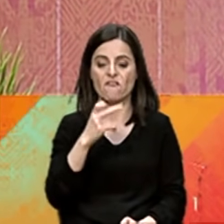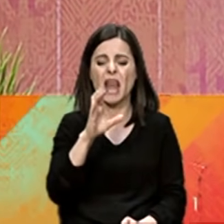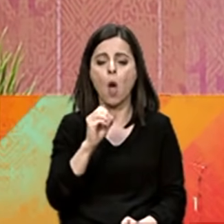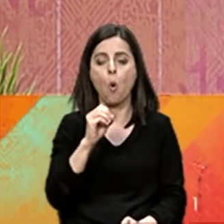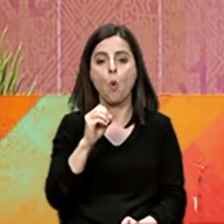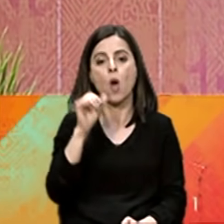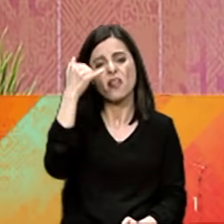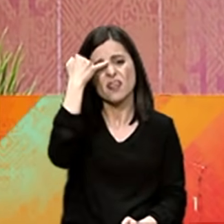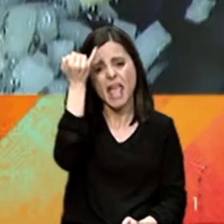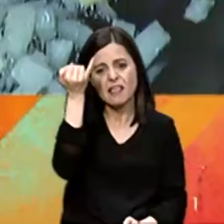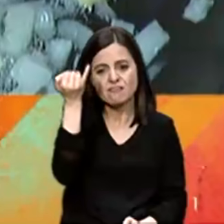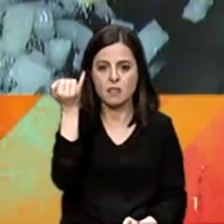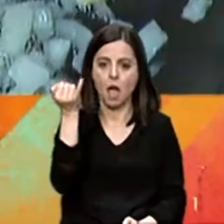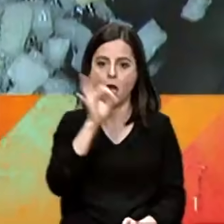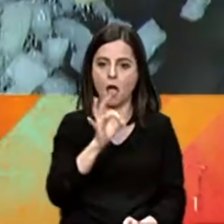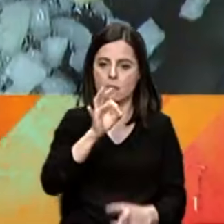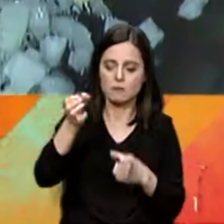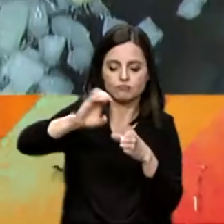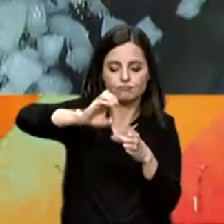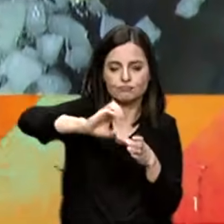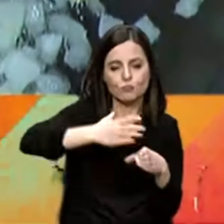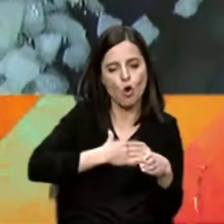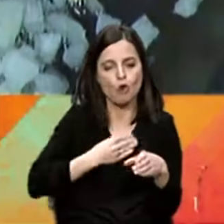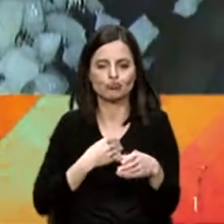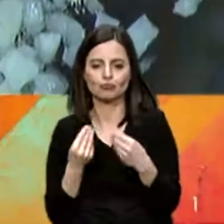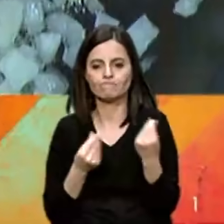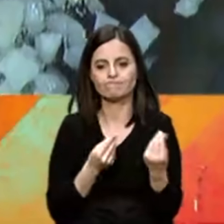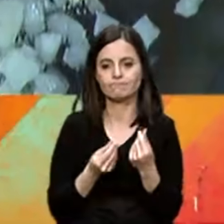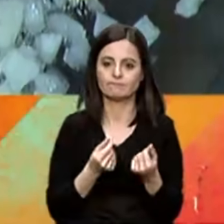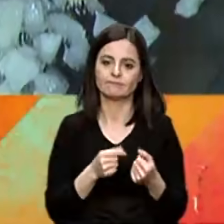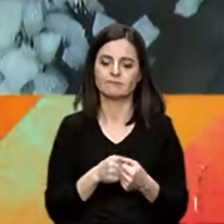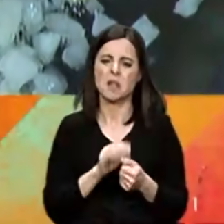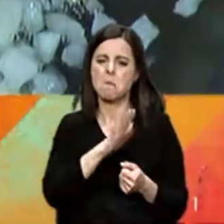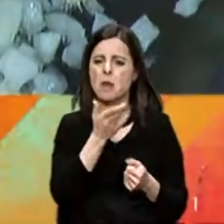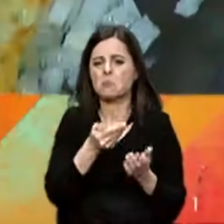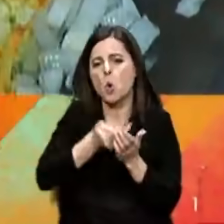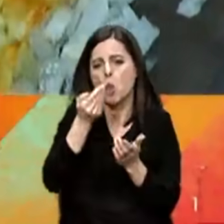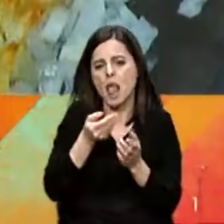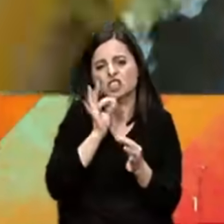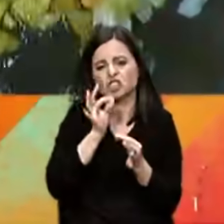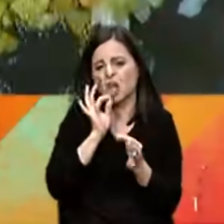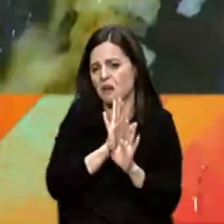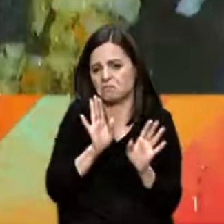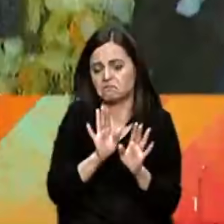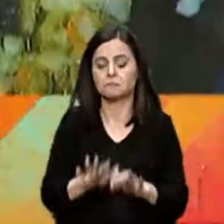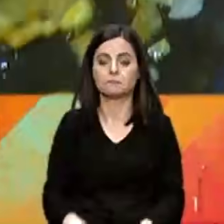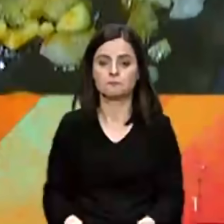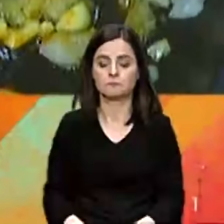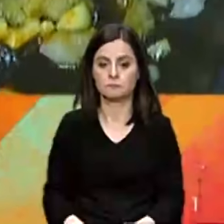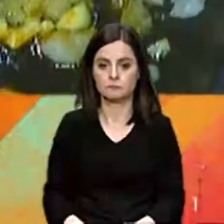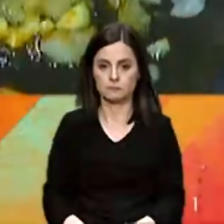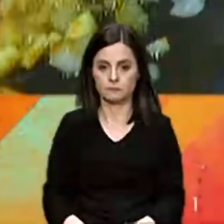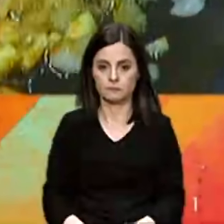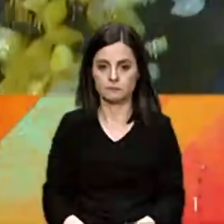que dá... certo exotismo. Exato, dá aqui um certo... uma colherinha de chá, mais ou menos. Eu estou a fazer um bocadinho a... Olha, a